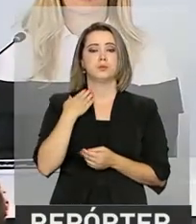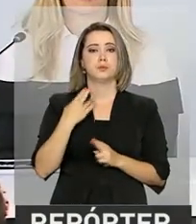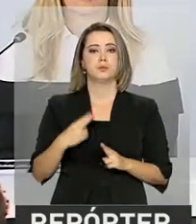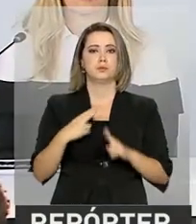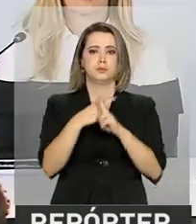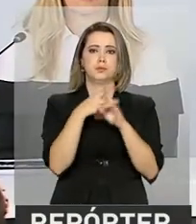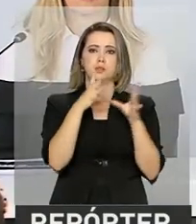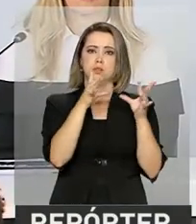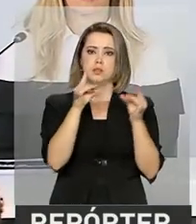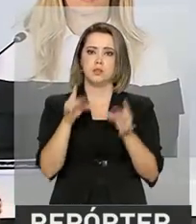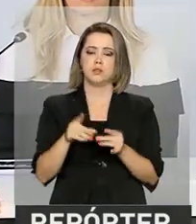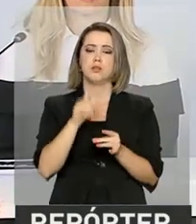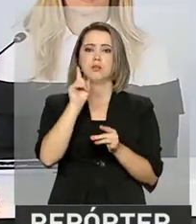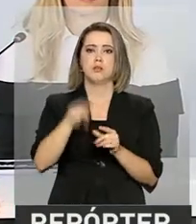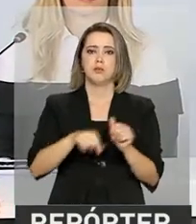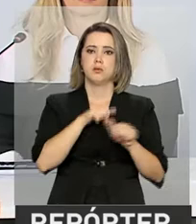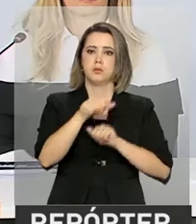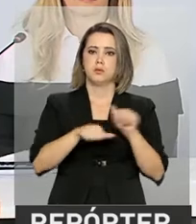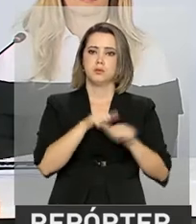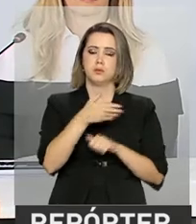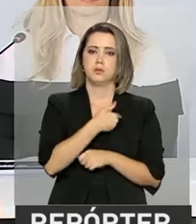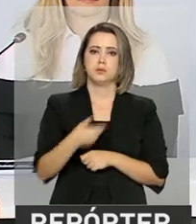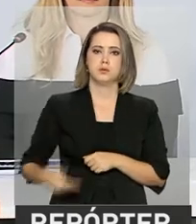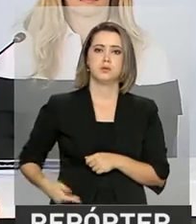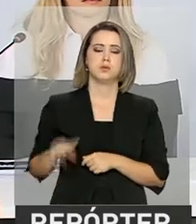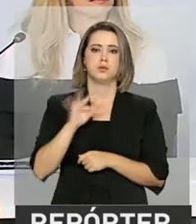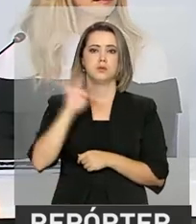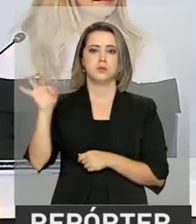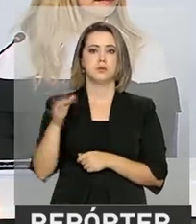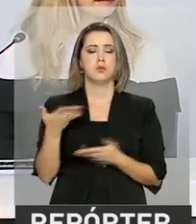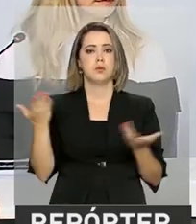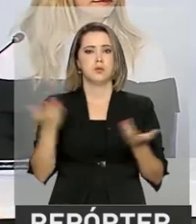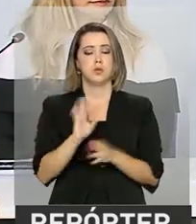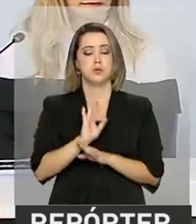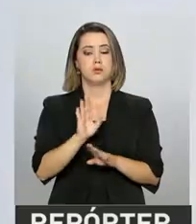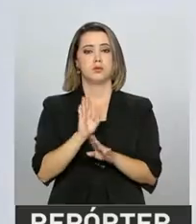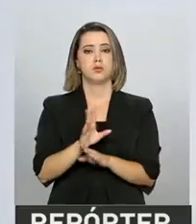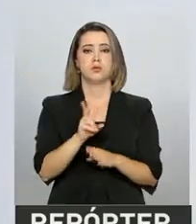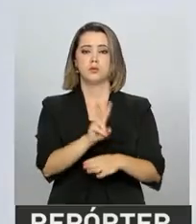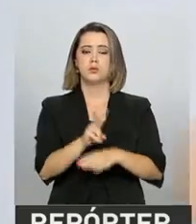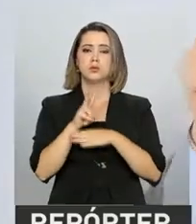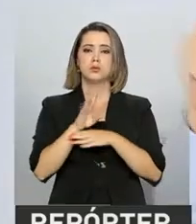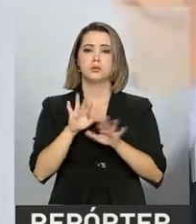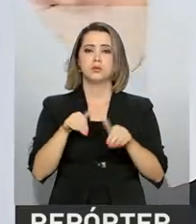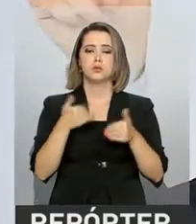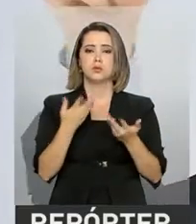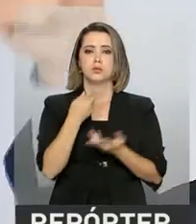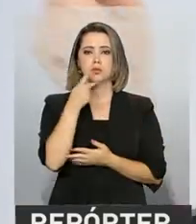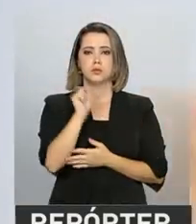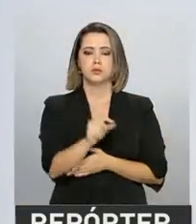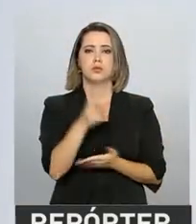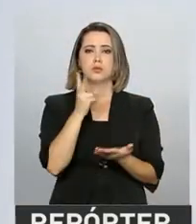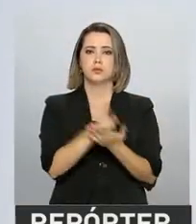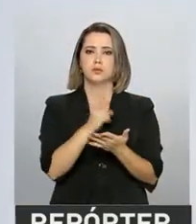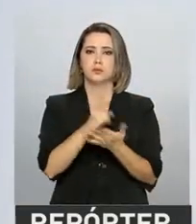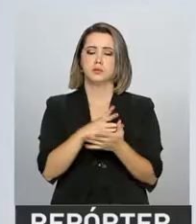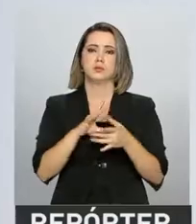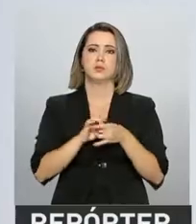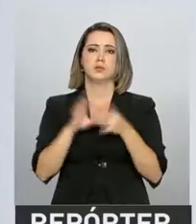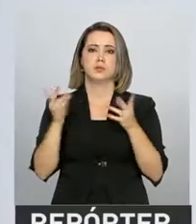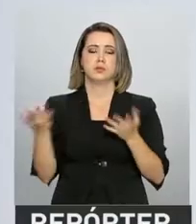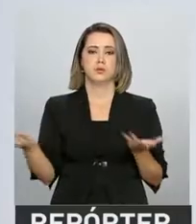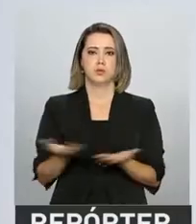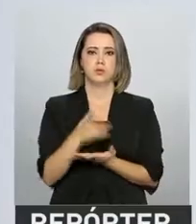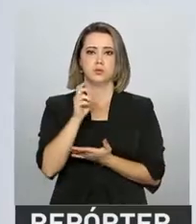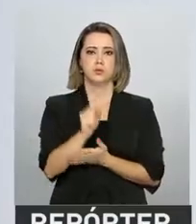mais uma alternativa do governo federal para incrementar o crédito e garante que mesmo com a liberação das